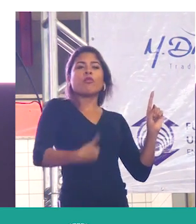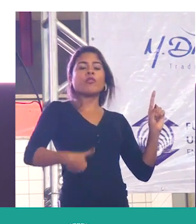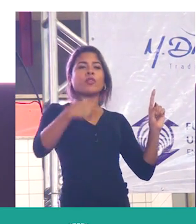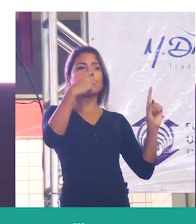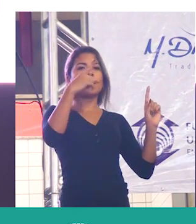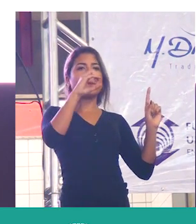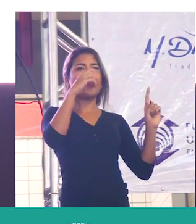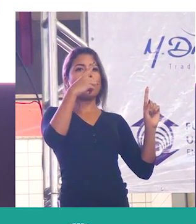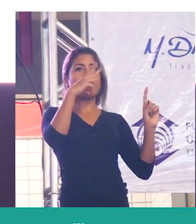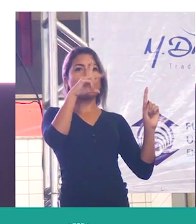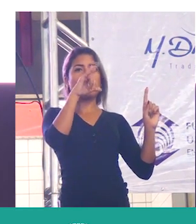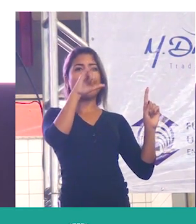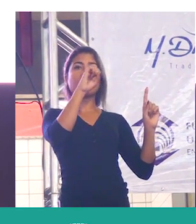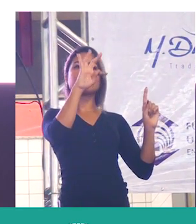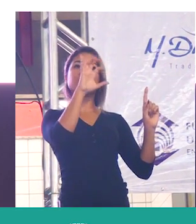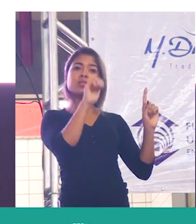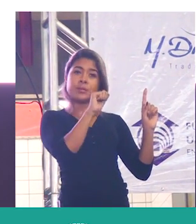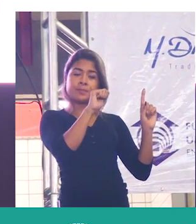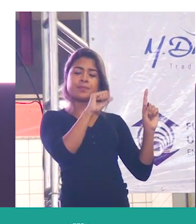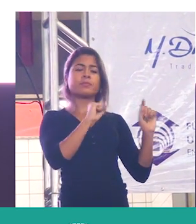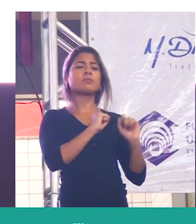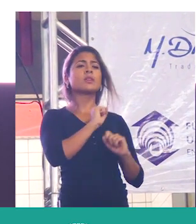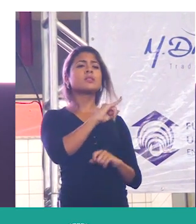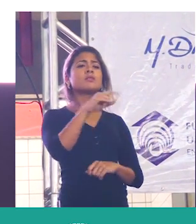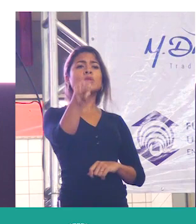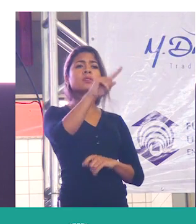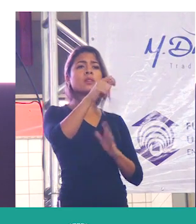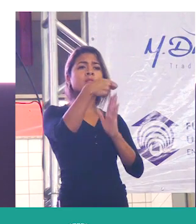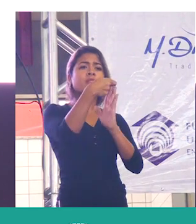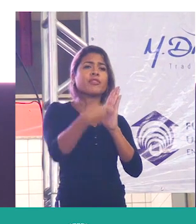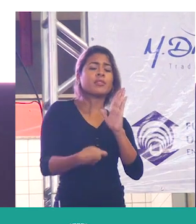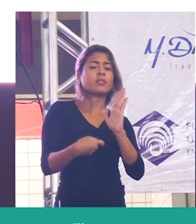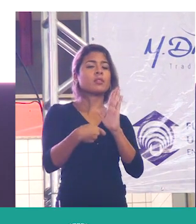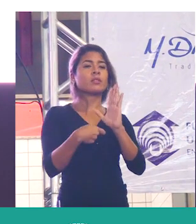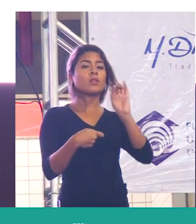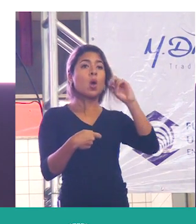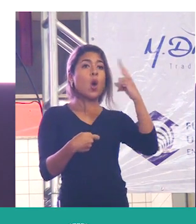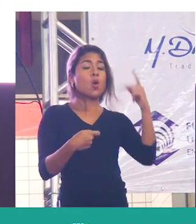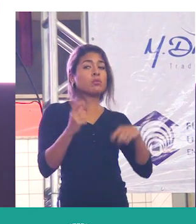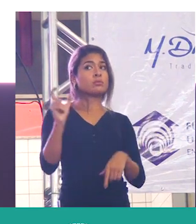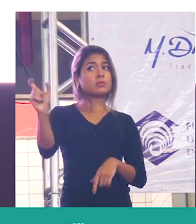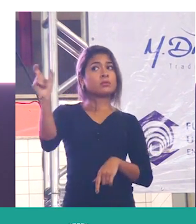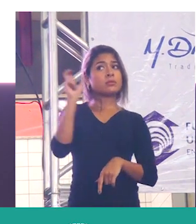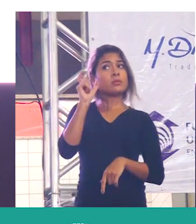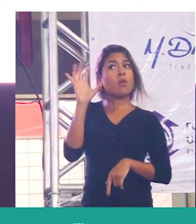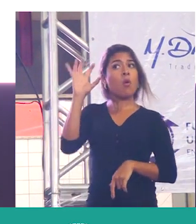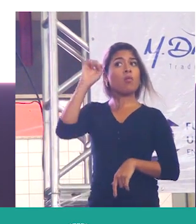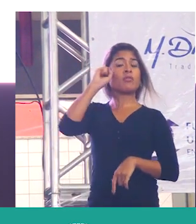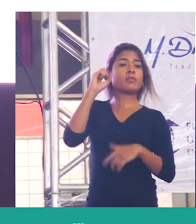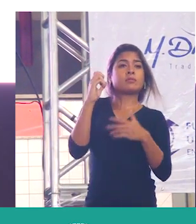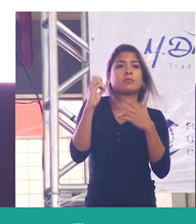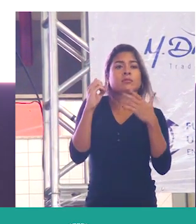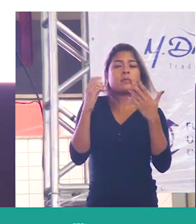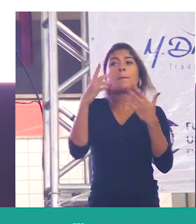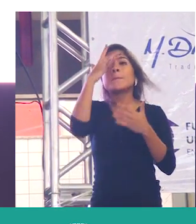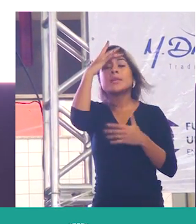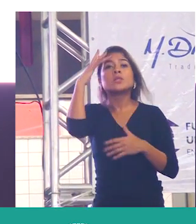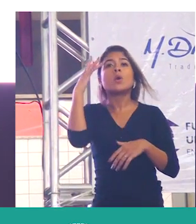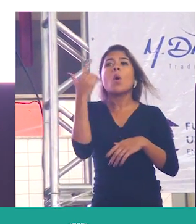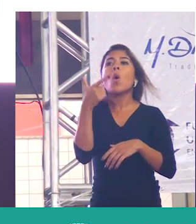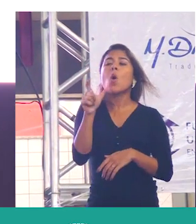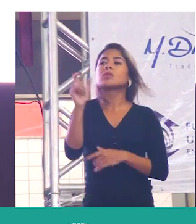você estiver escrevendo a sua redação, ou quando você escutar alguém falar que tal político